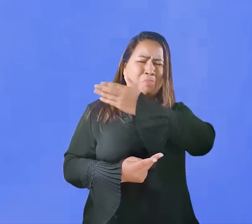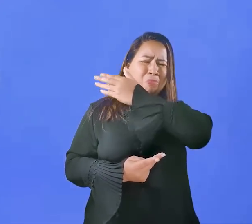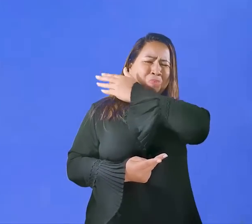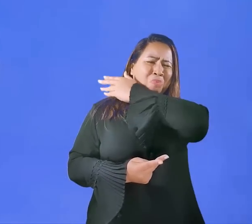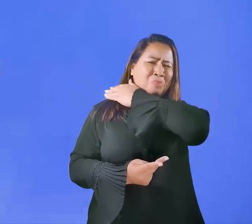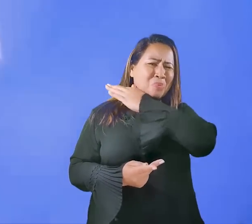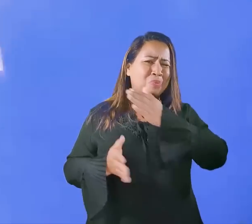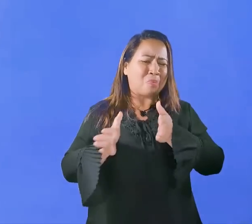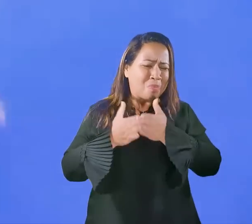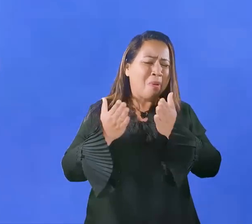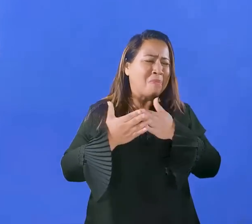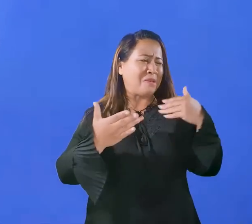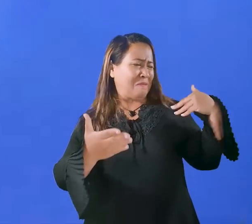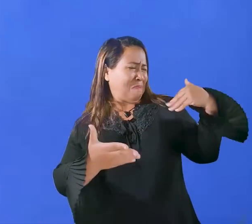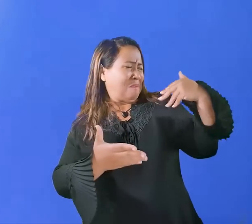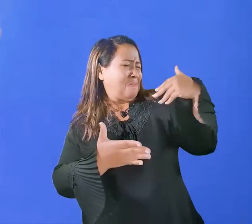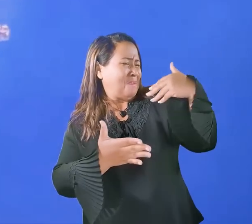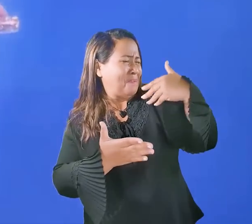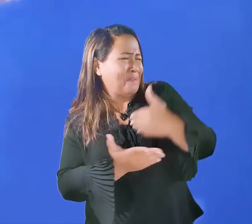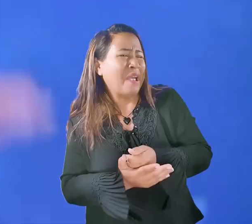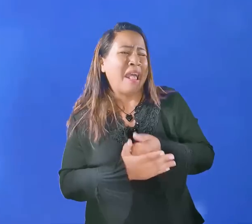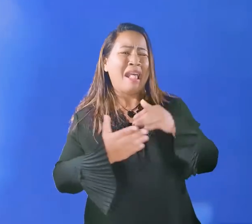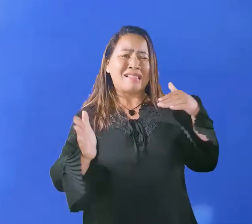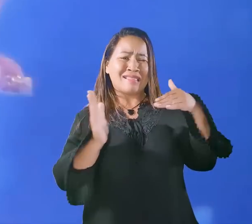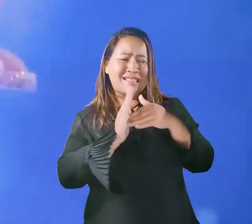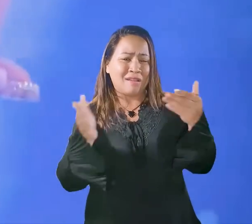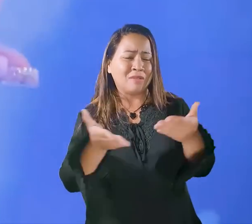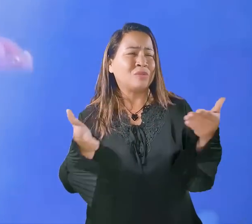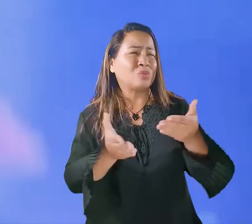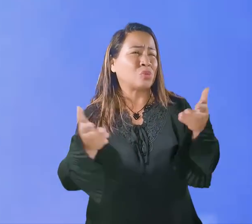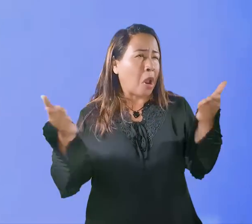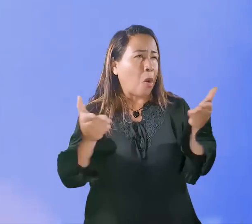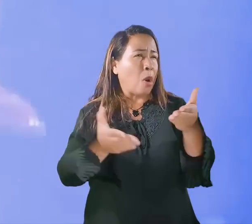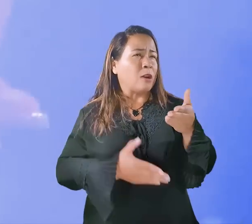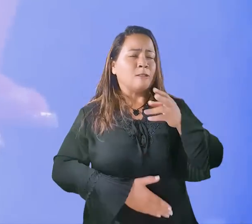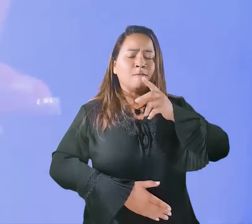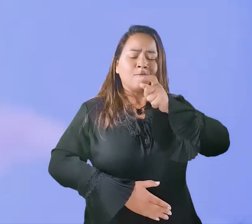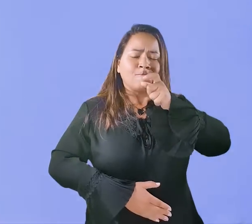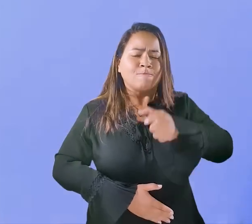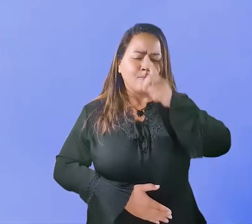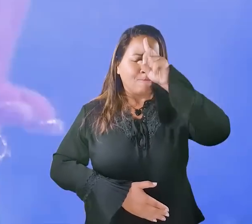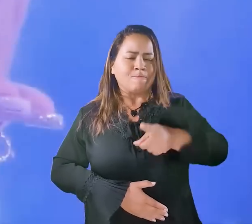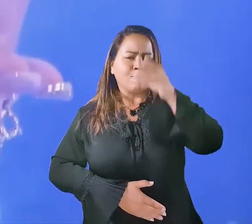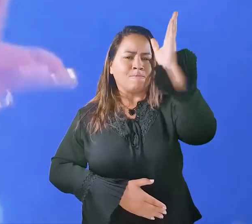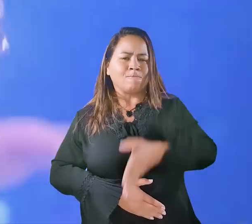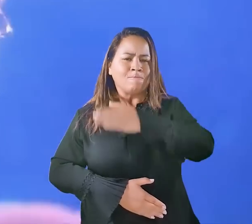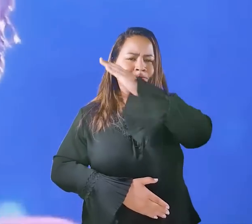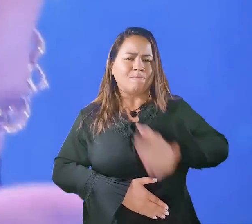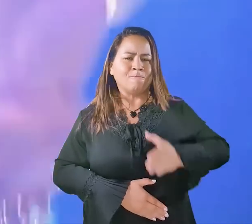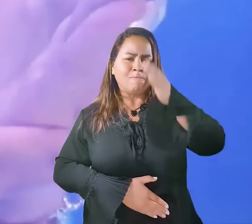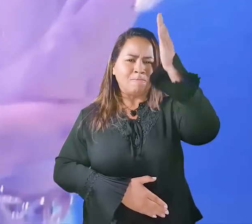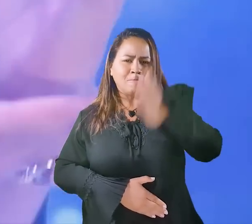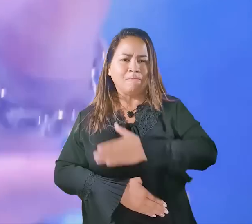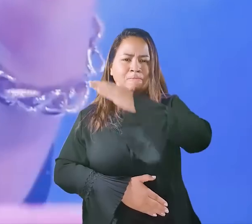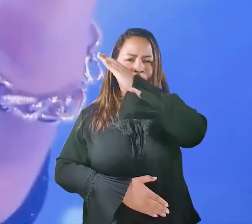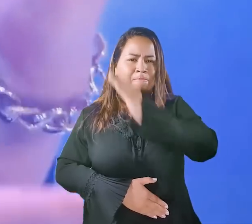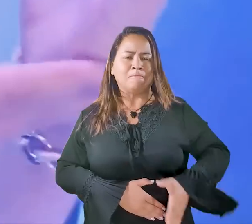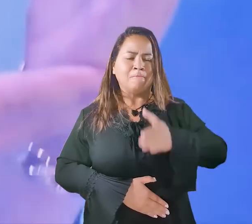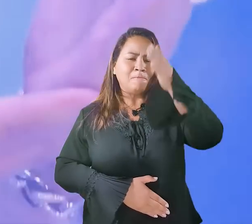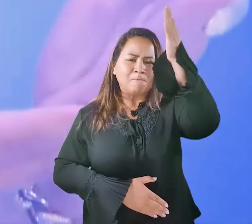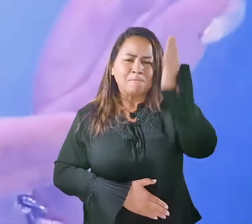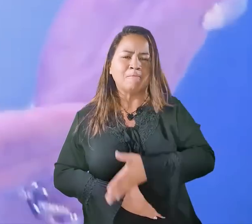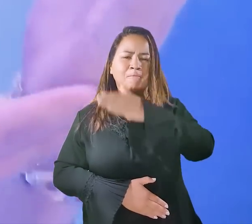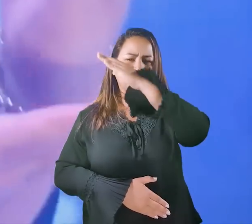hoje. A partir desse momento, está cancelado, cancelado, cancelado,